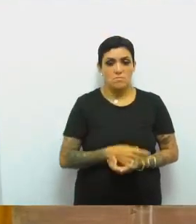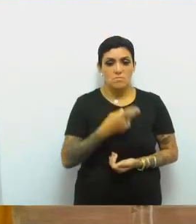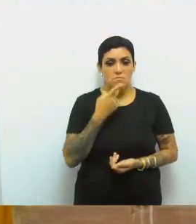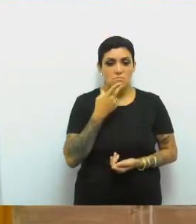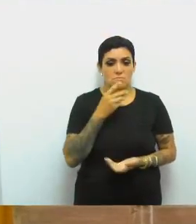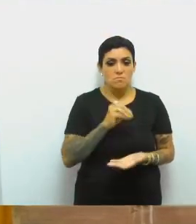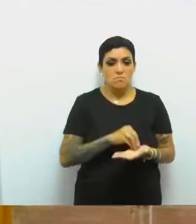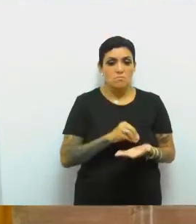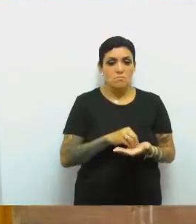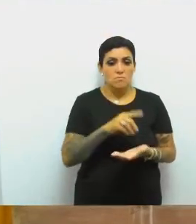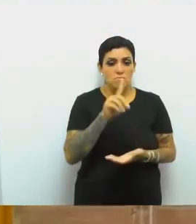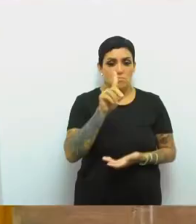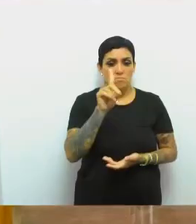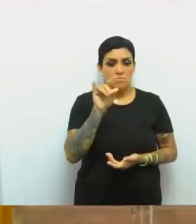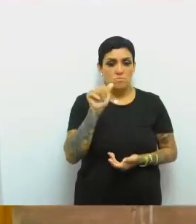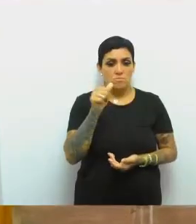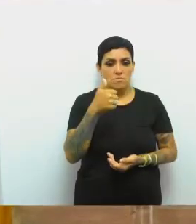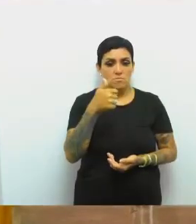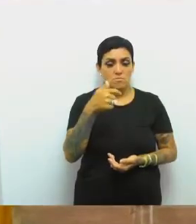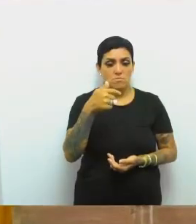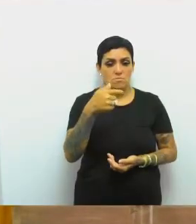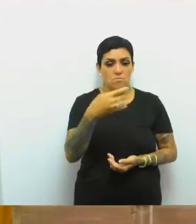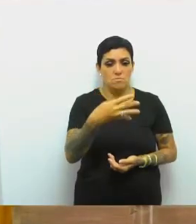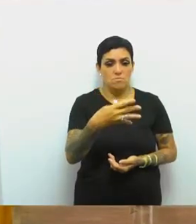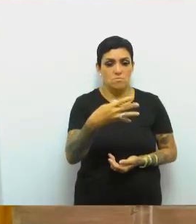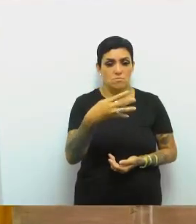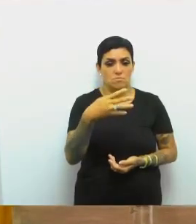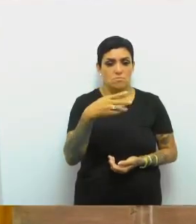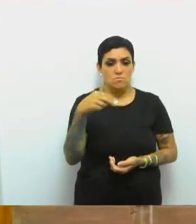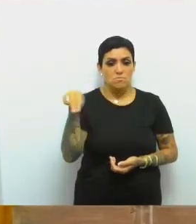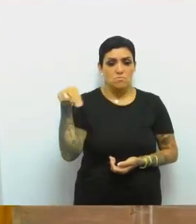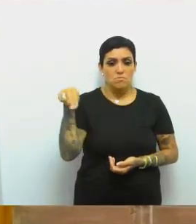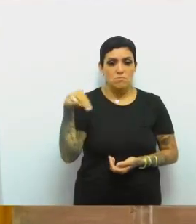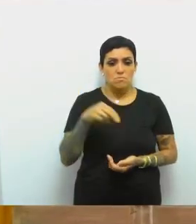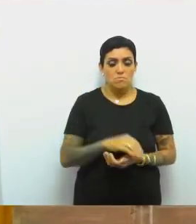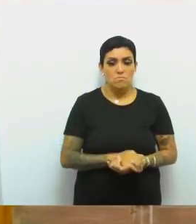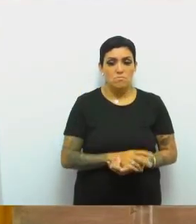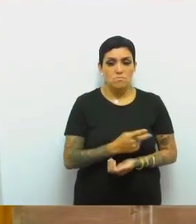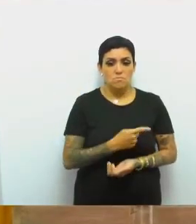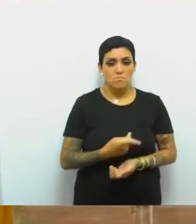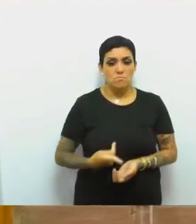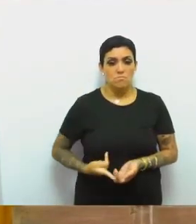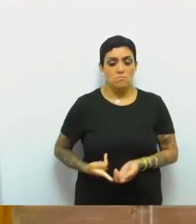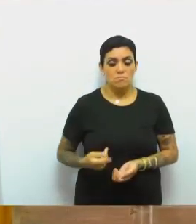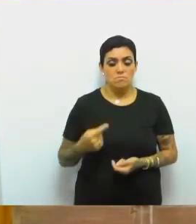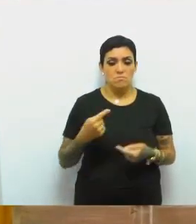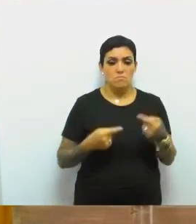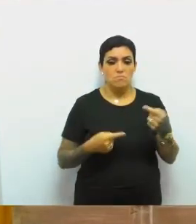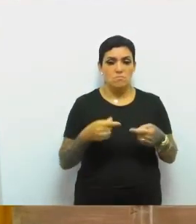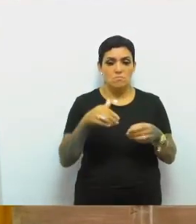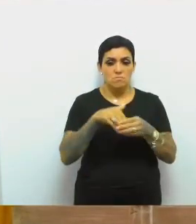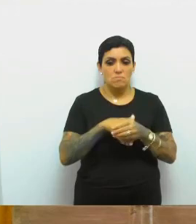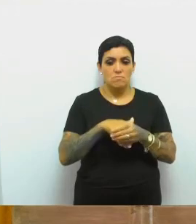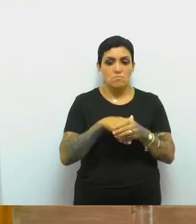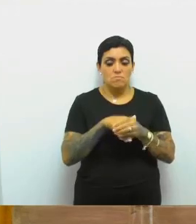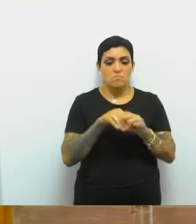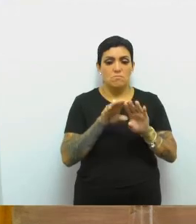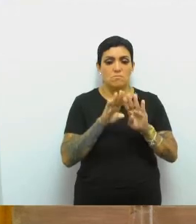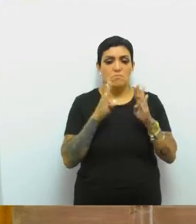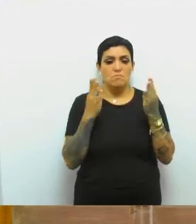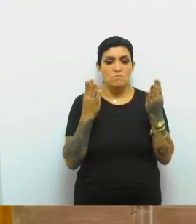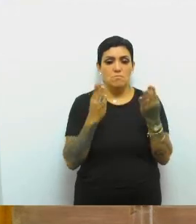sessão ordinária de 14 de novembro de 2024. Pelo vereador Charles Neves, está presidindo a sessão. Em discussão, em votação.